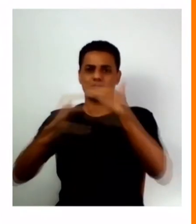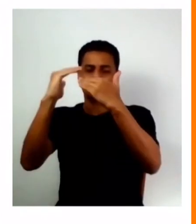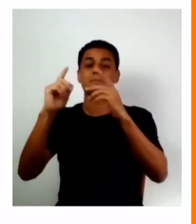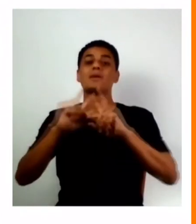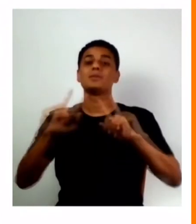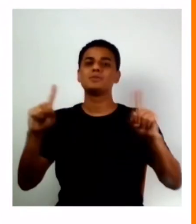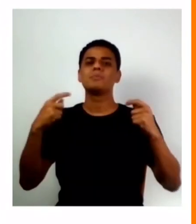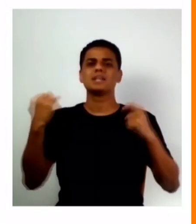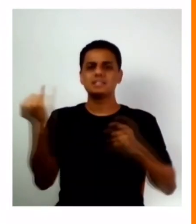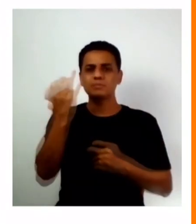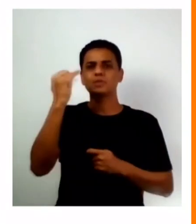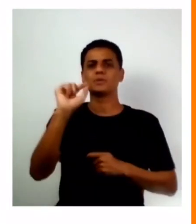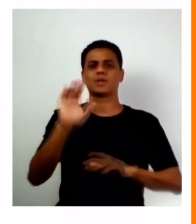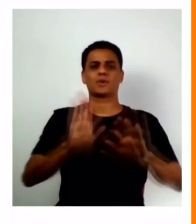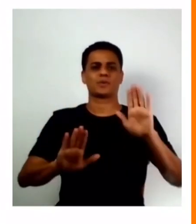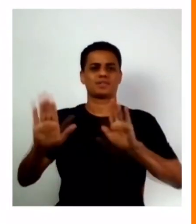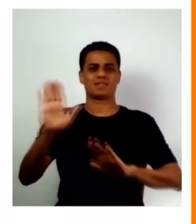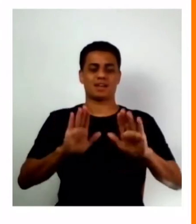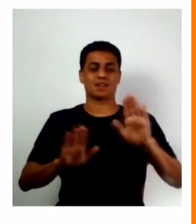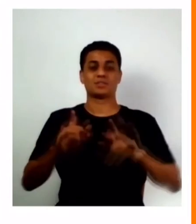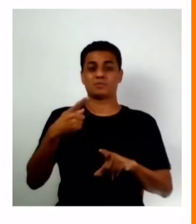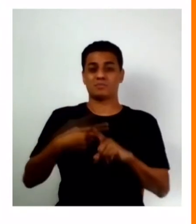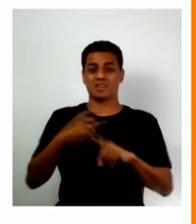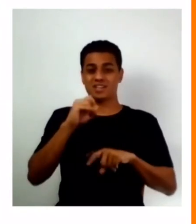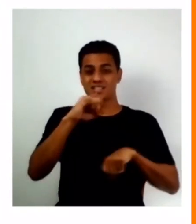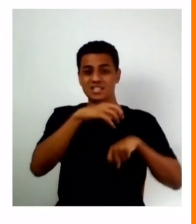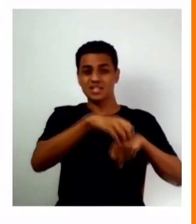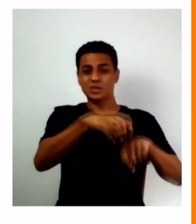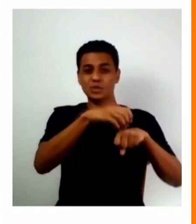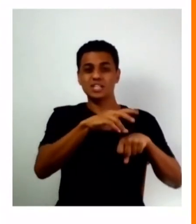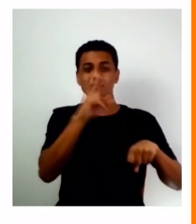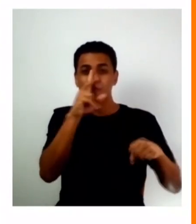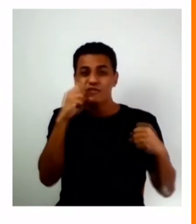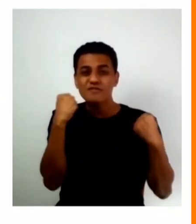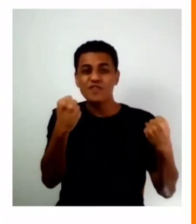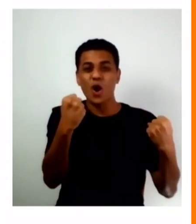quando o turismo é muito forte gera, talvez,